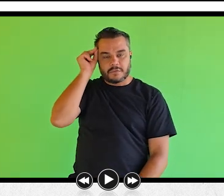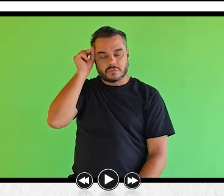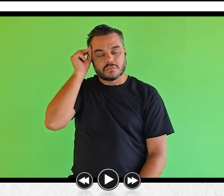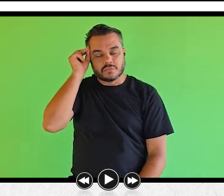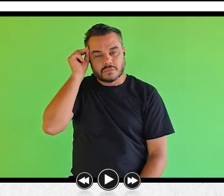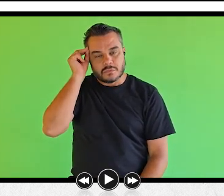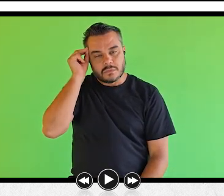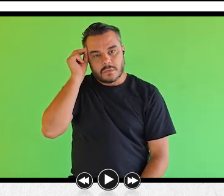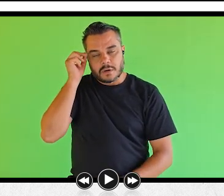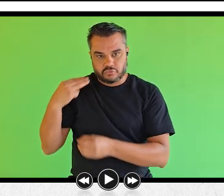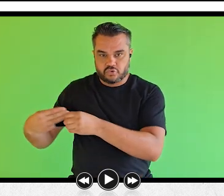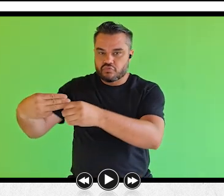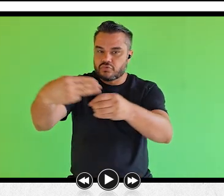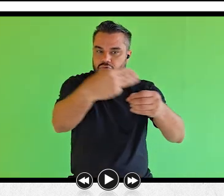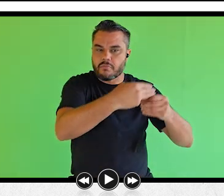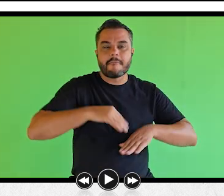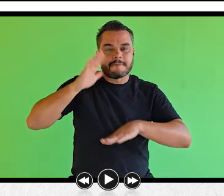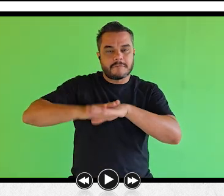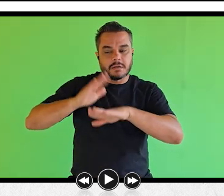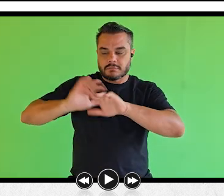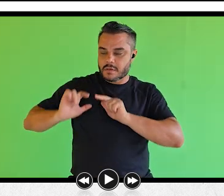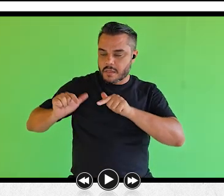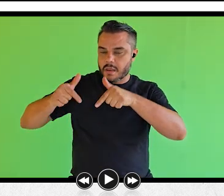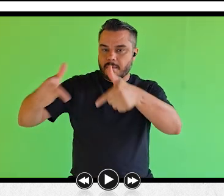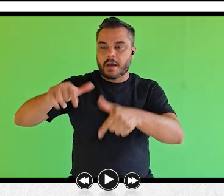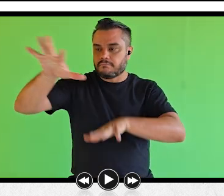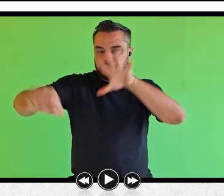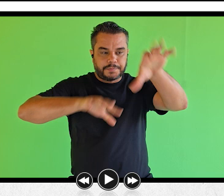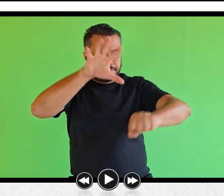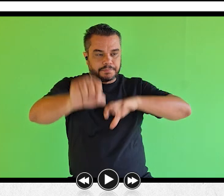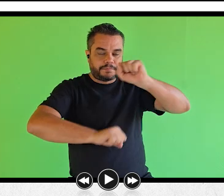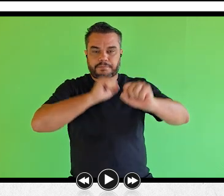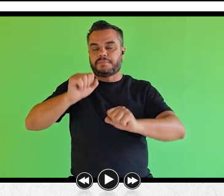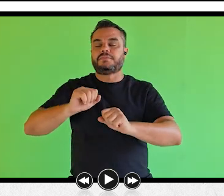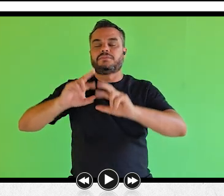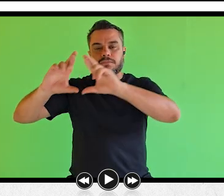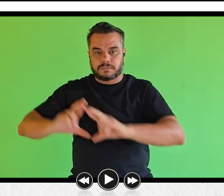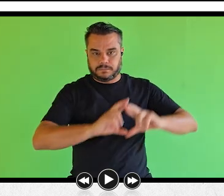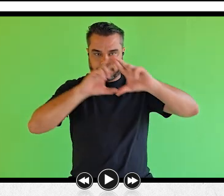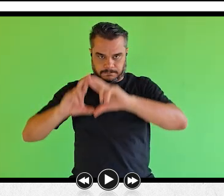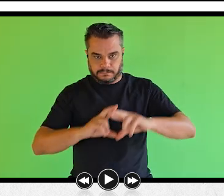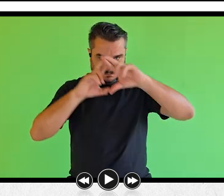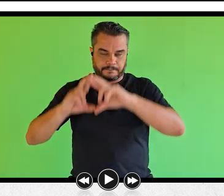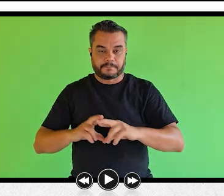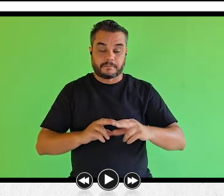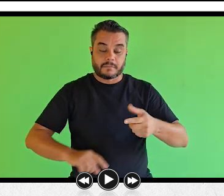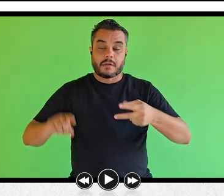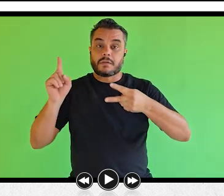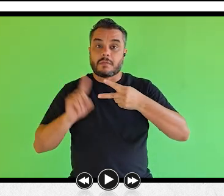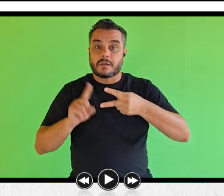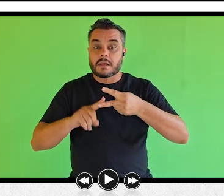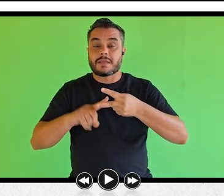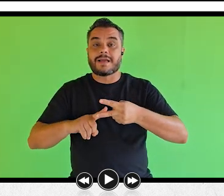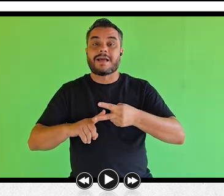triagem. A realização de um trabalho de educação ambiental e educação para o consumo consciente e também da segregação